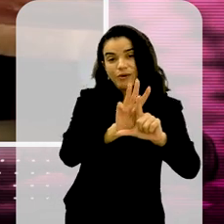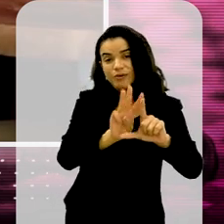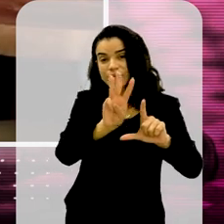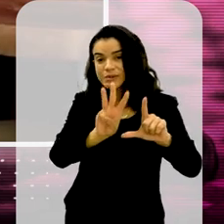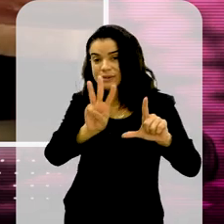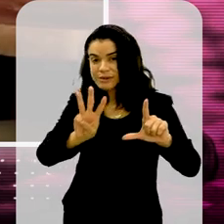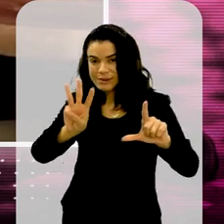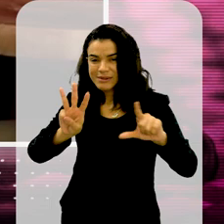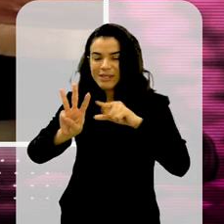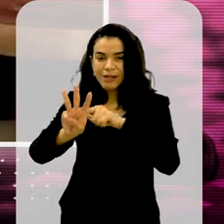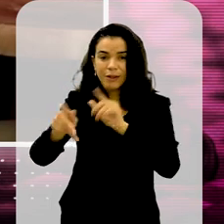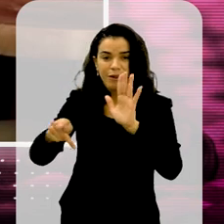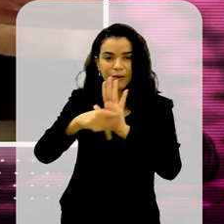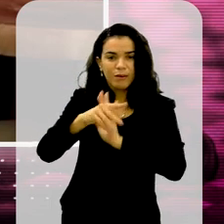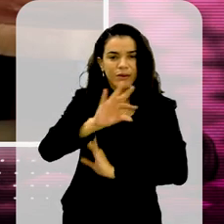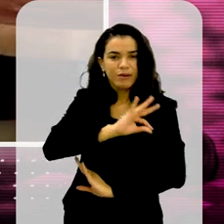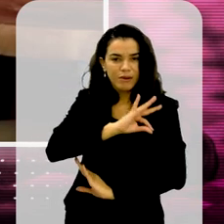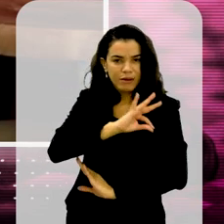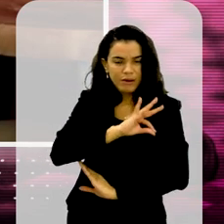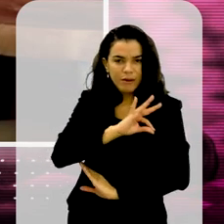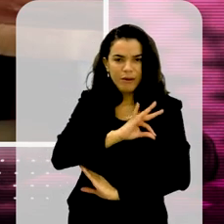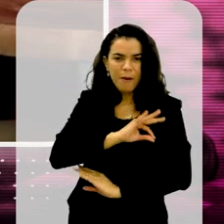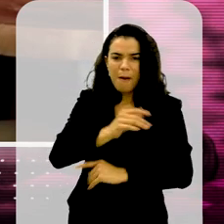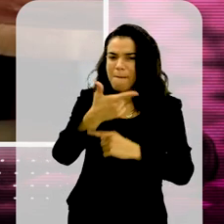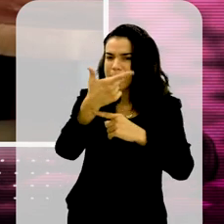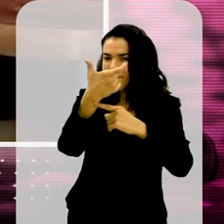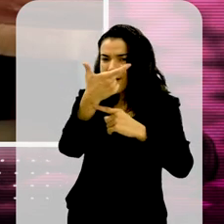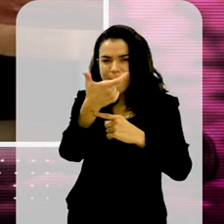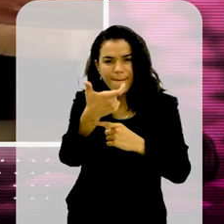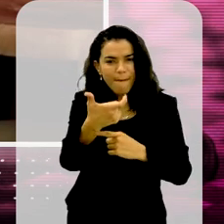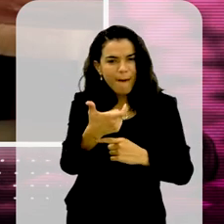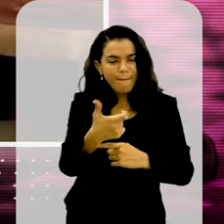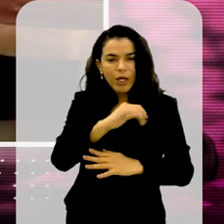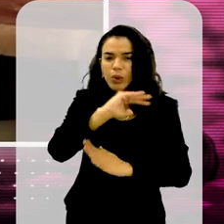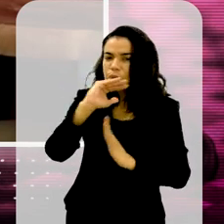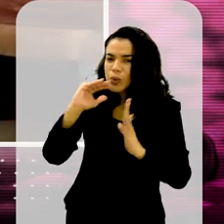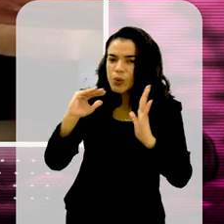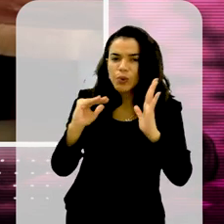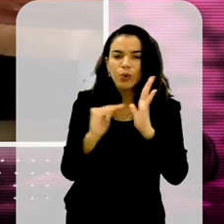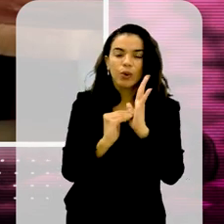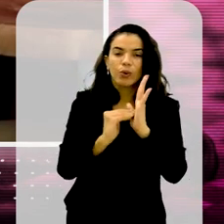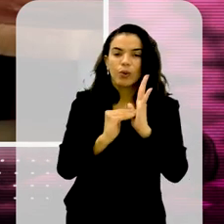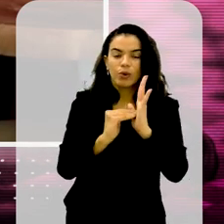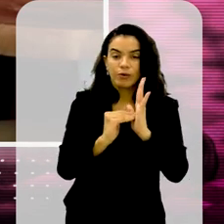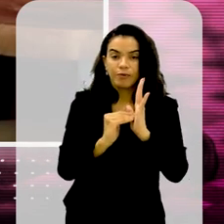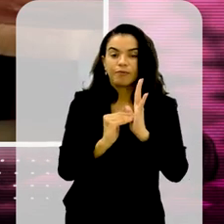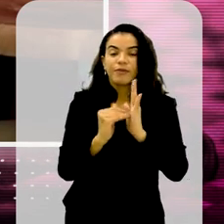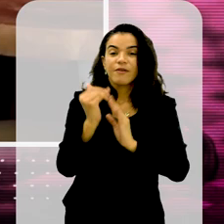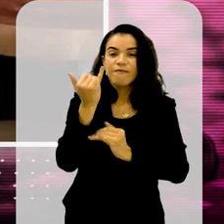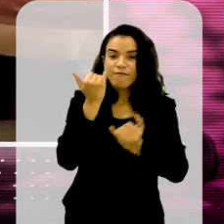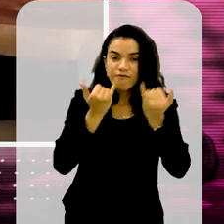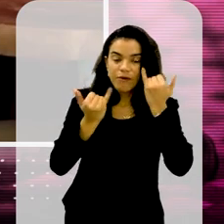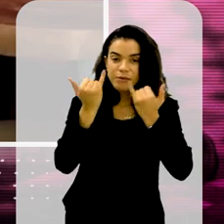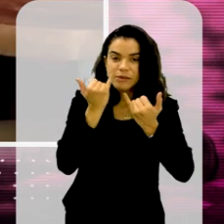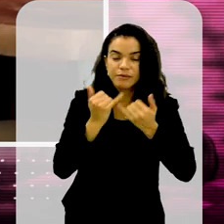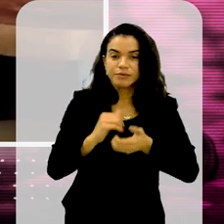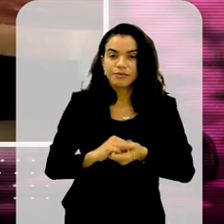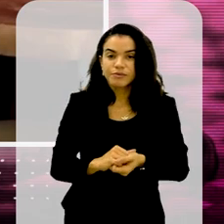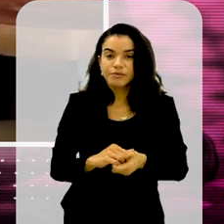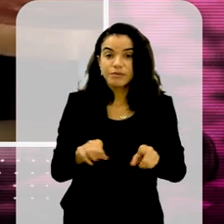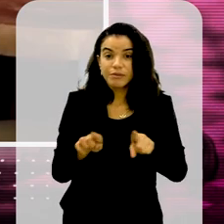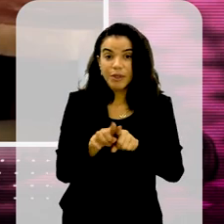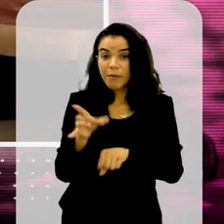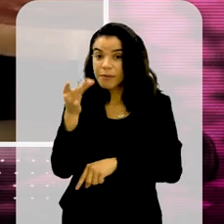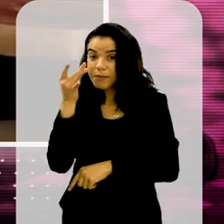no boletim eletrônico, as provas, os prints do que está ocorrendo, outras informações. E